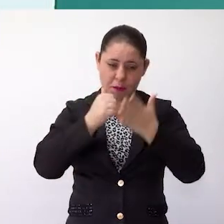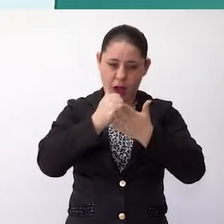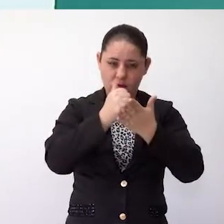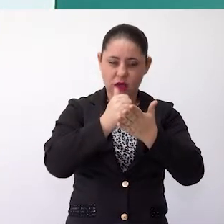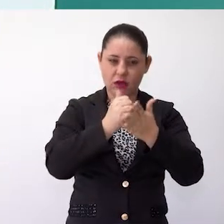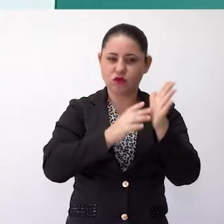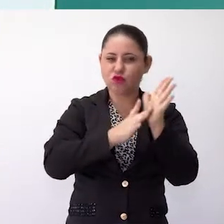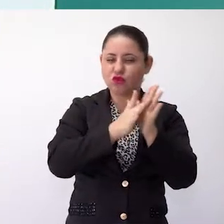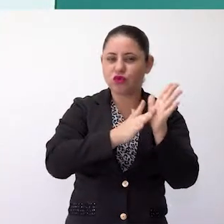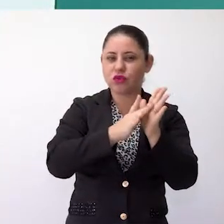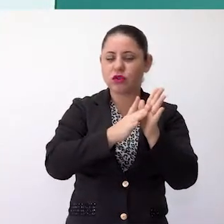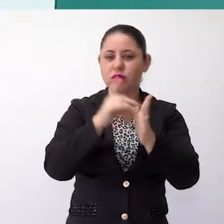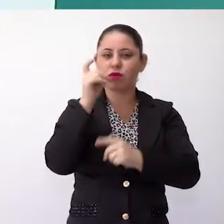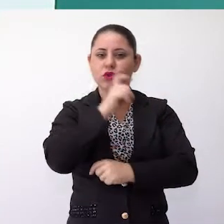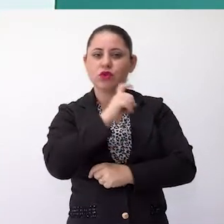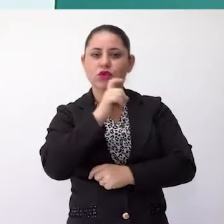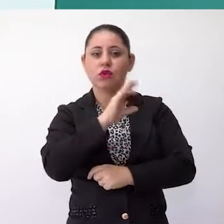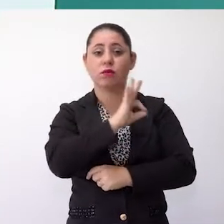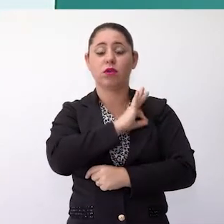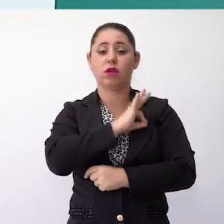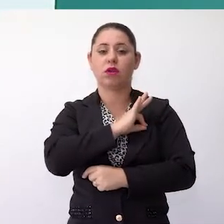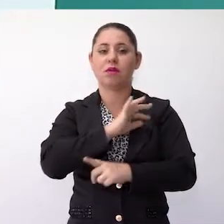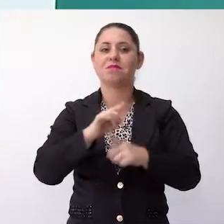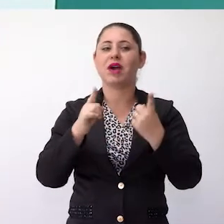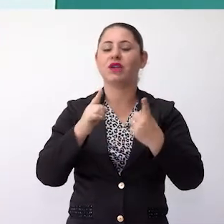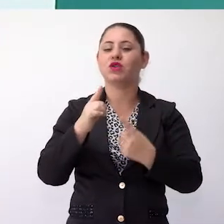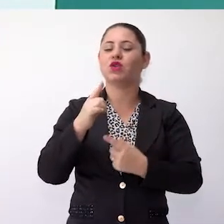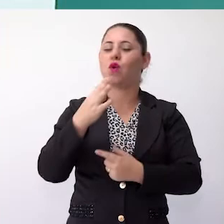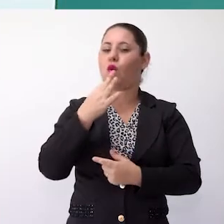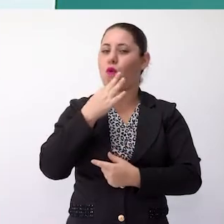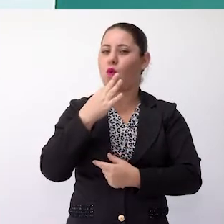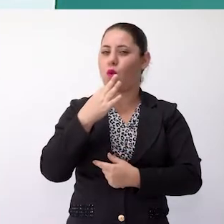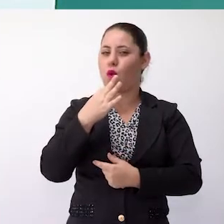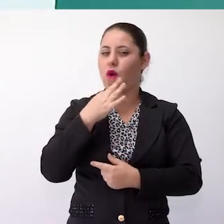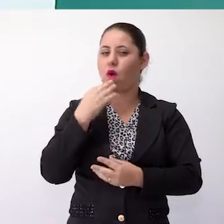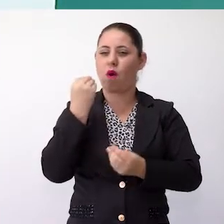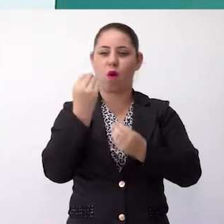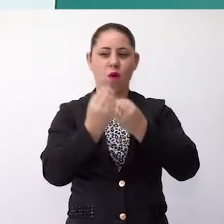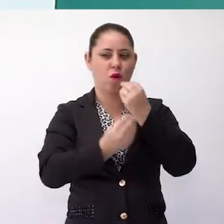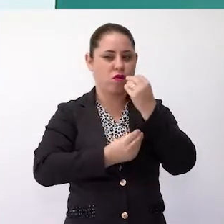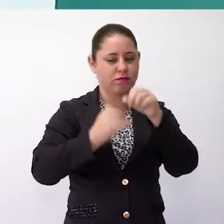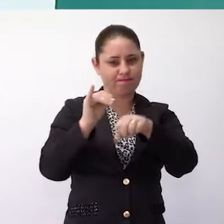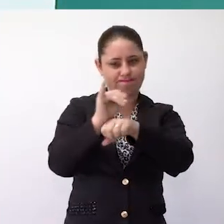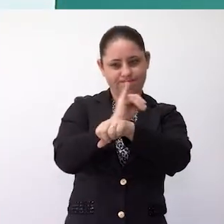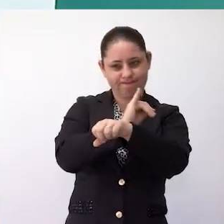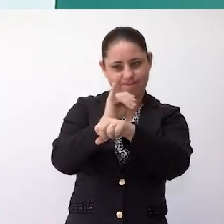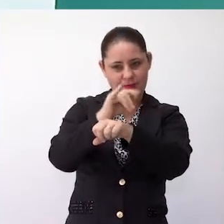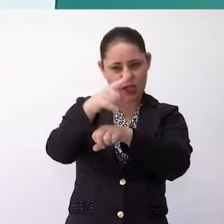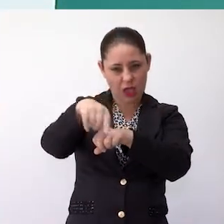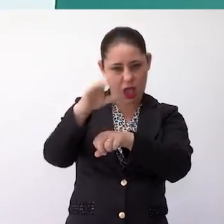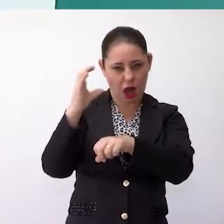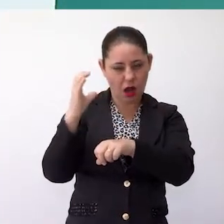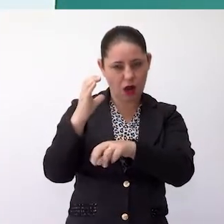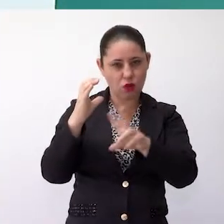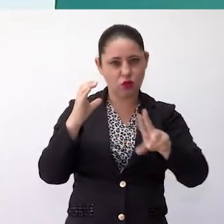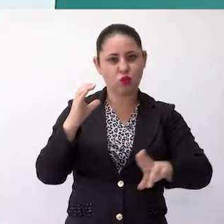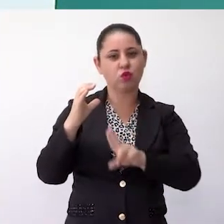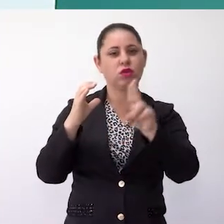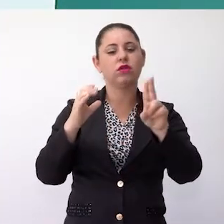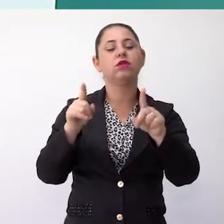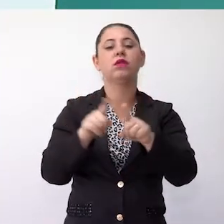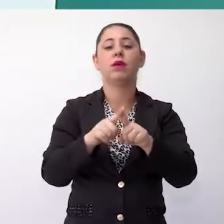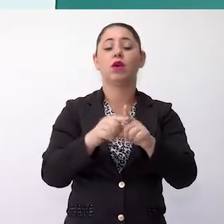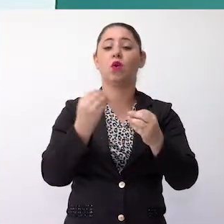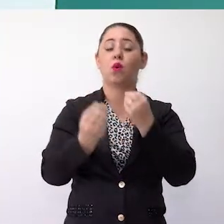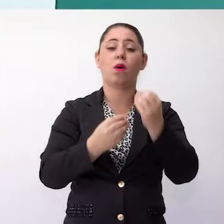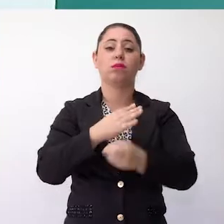procuramos o quê? Esse conhecimento que a gente adquire da forma que o criminoso está se utilizando, a gente dissemina, né? Que nem o